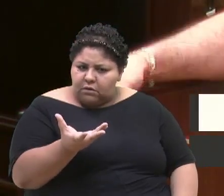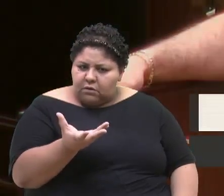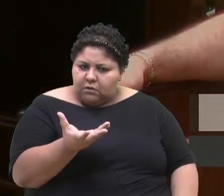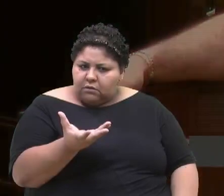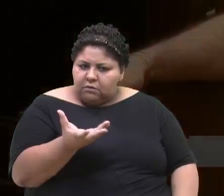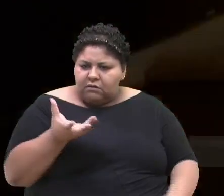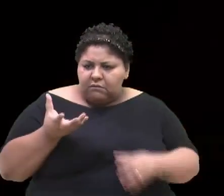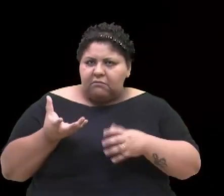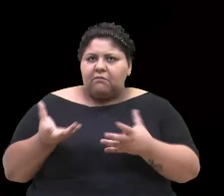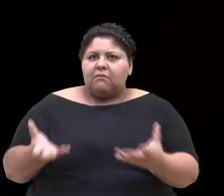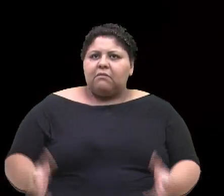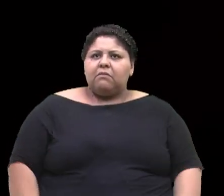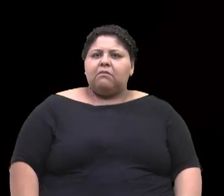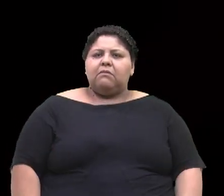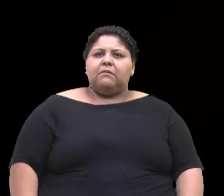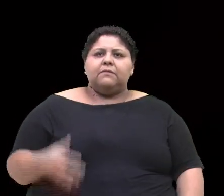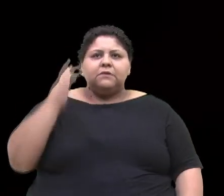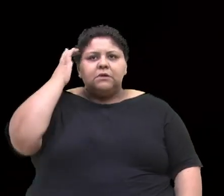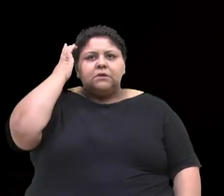vídeo.